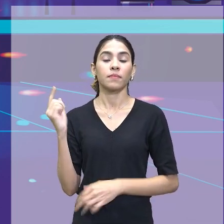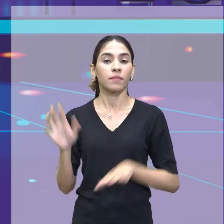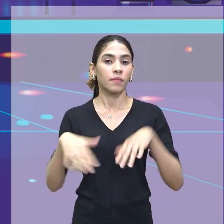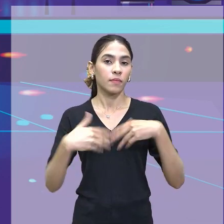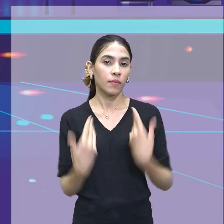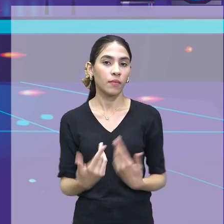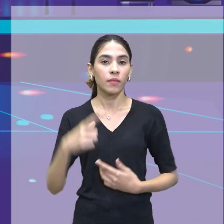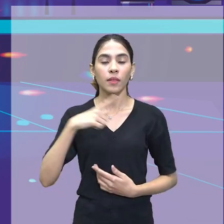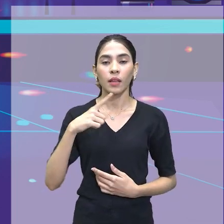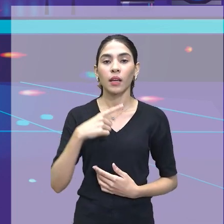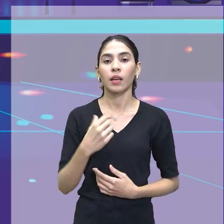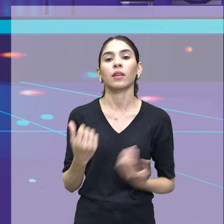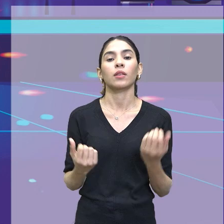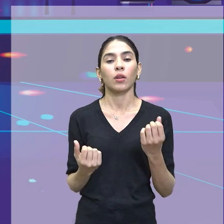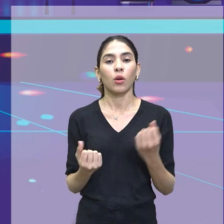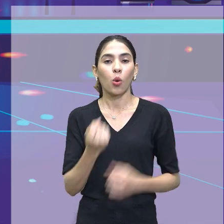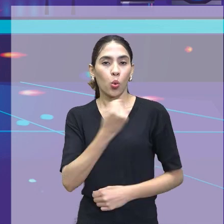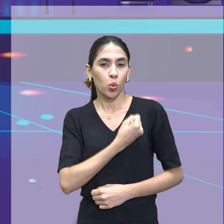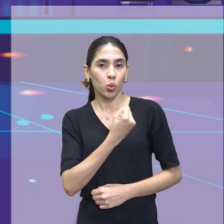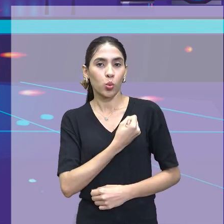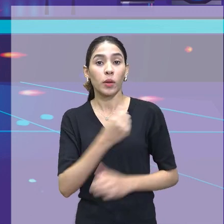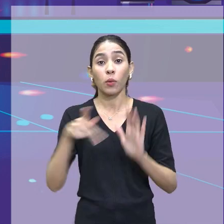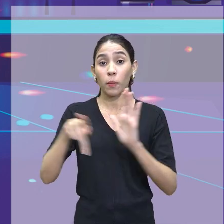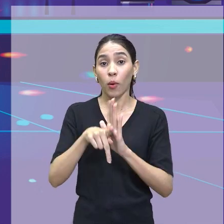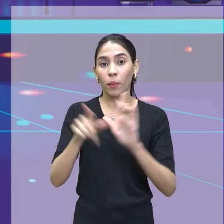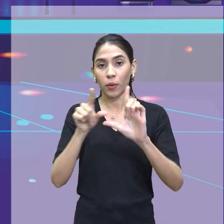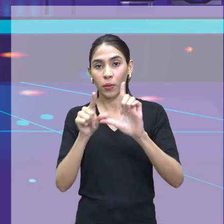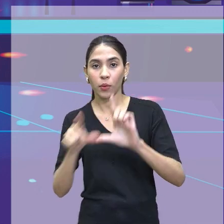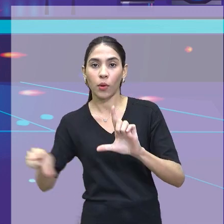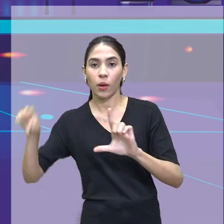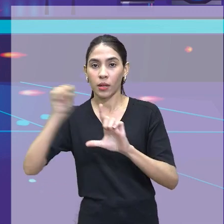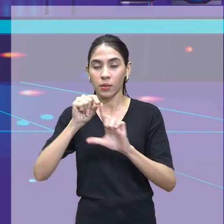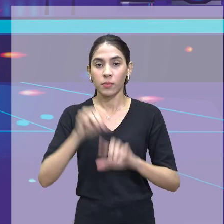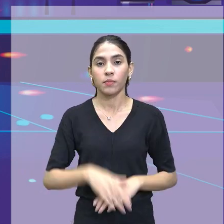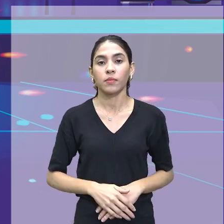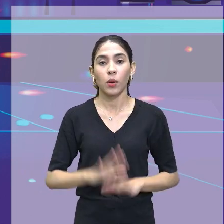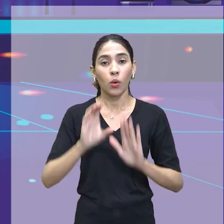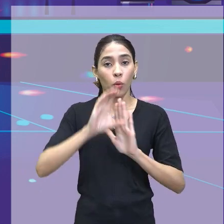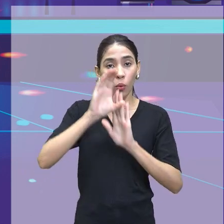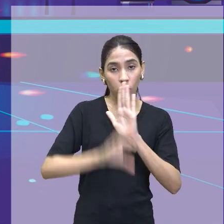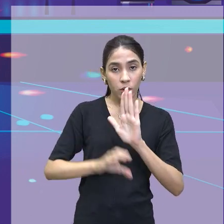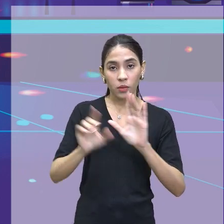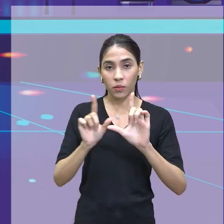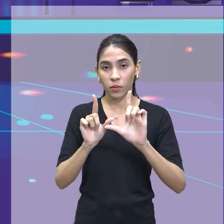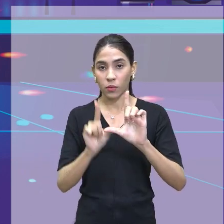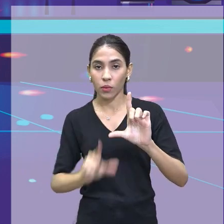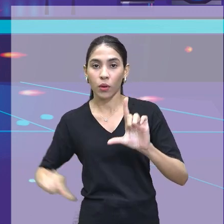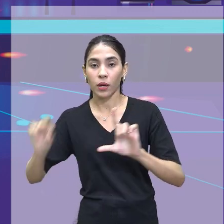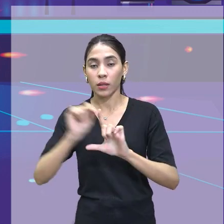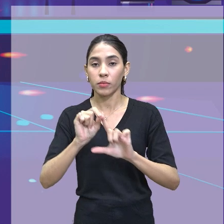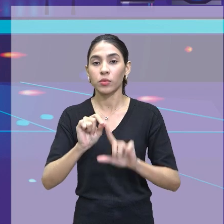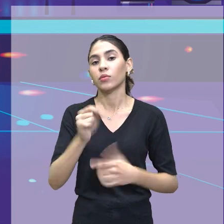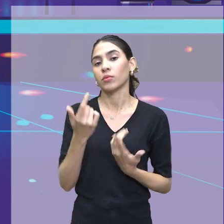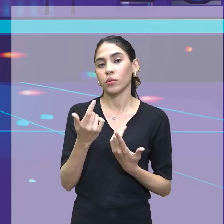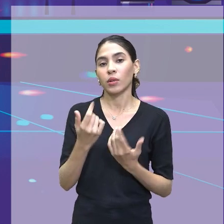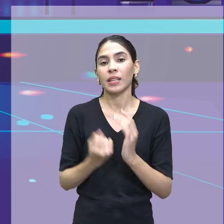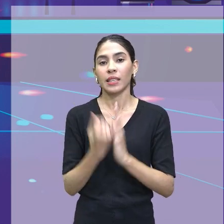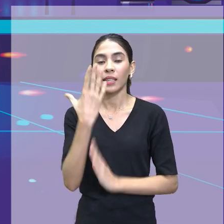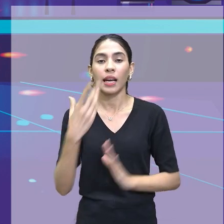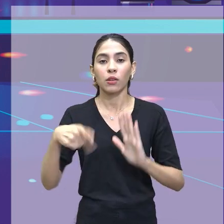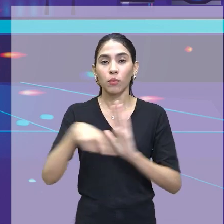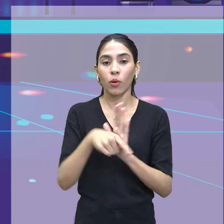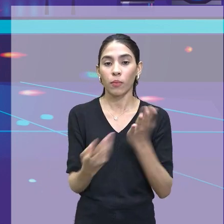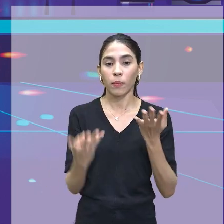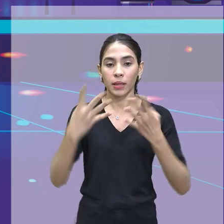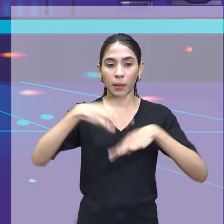nós temos o número logaritmo, ok? Esse conceito de logaritmos, ele foi introduzido pelo matemático escocês, o